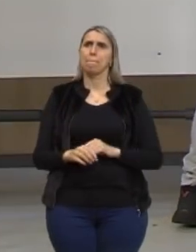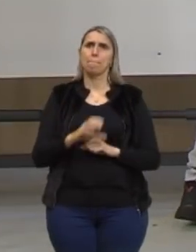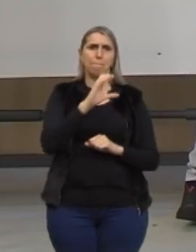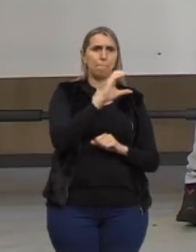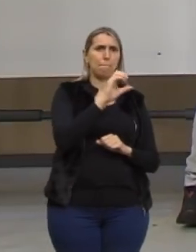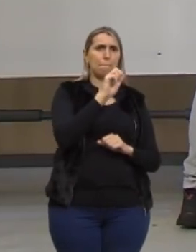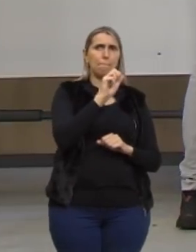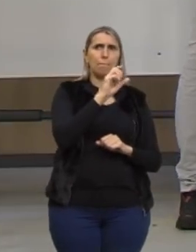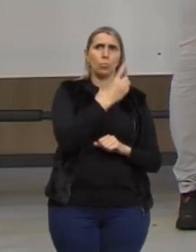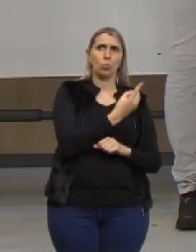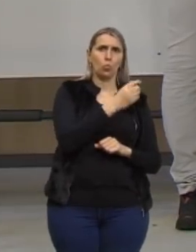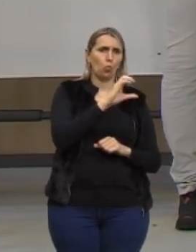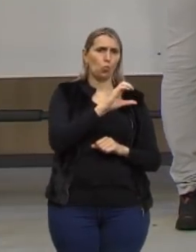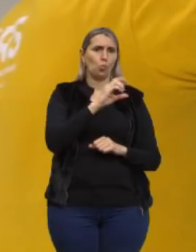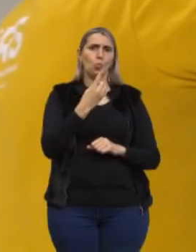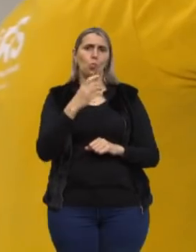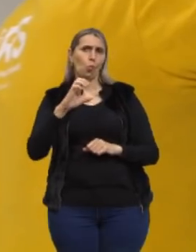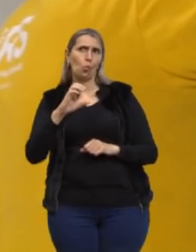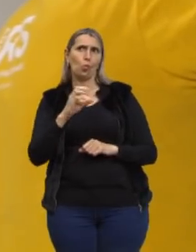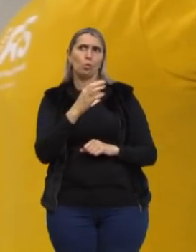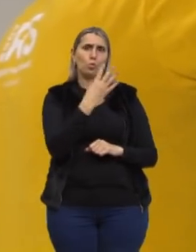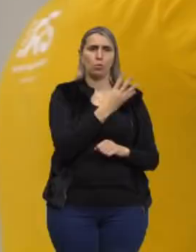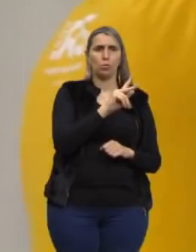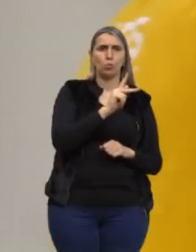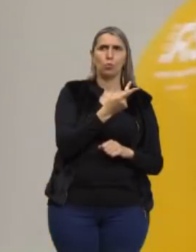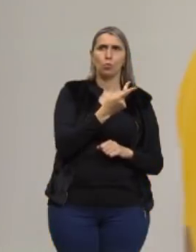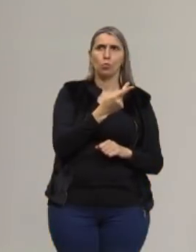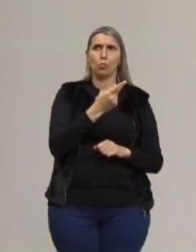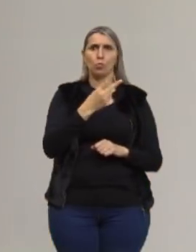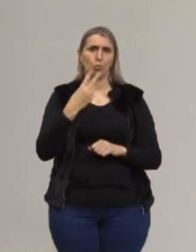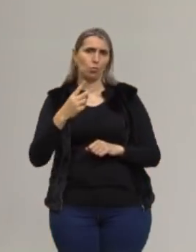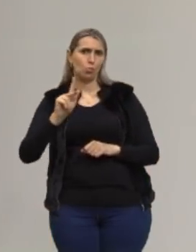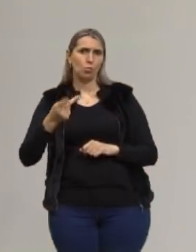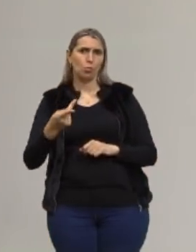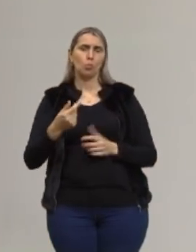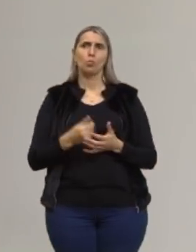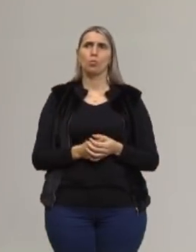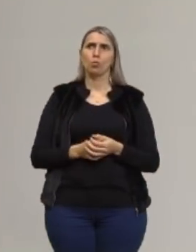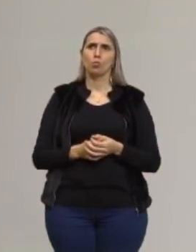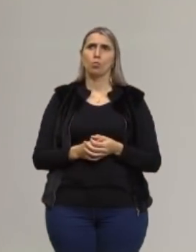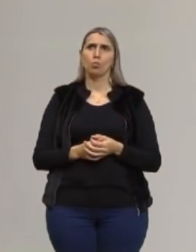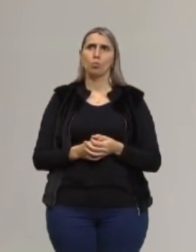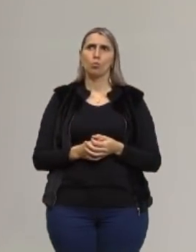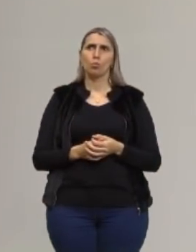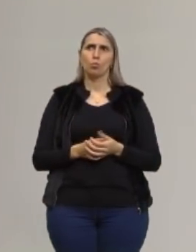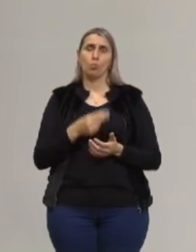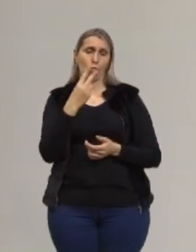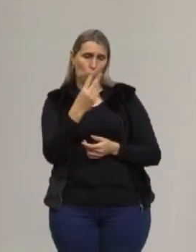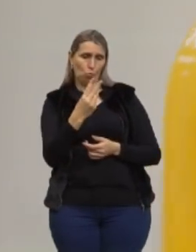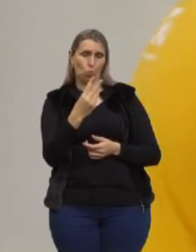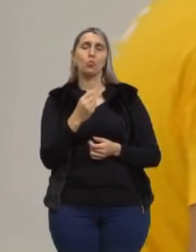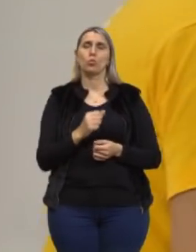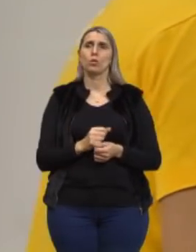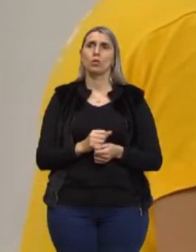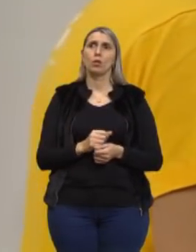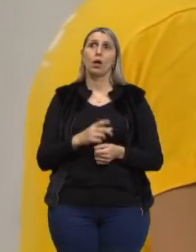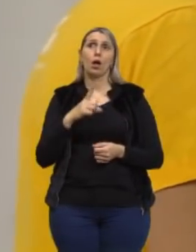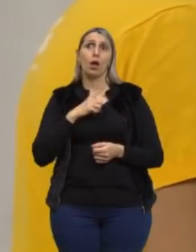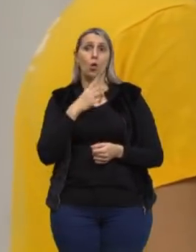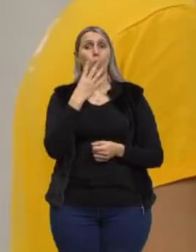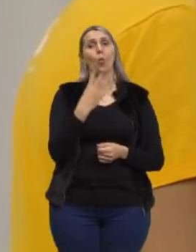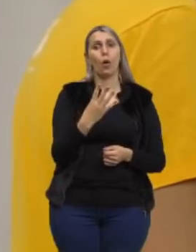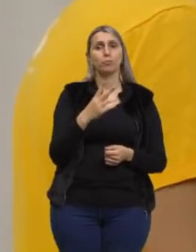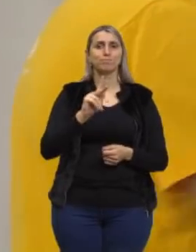carbono um carbono quatro hidrogênios dois hidrogênios então bota 12 porque agora eu tenho